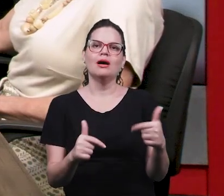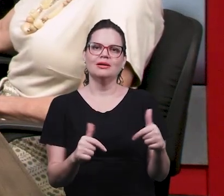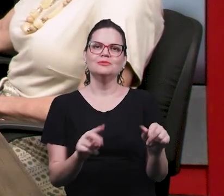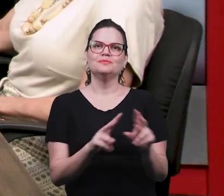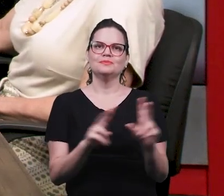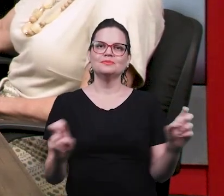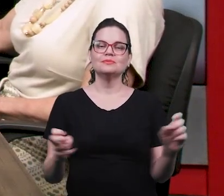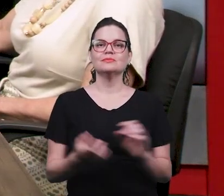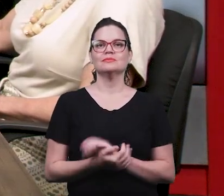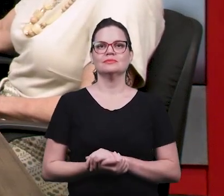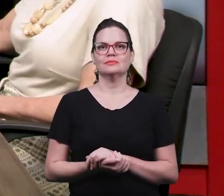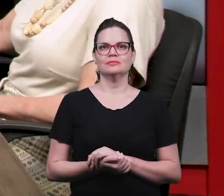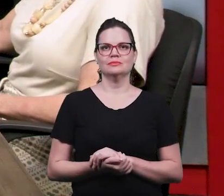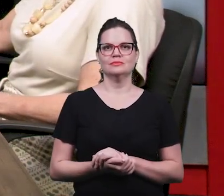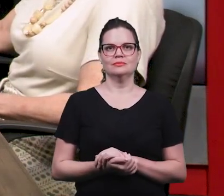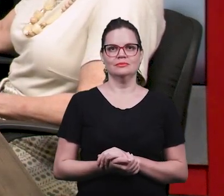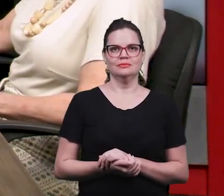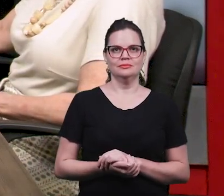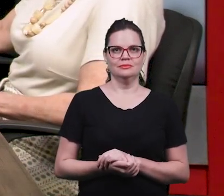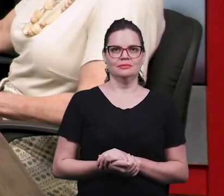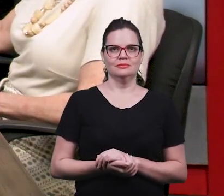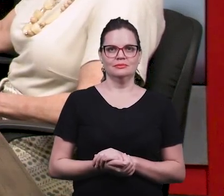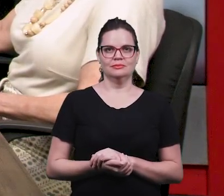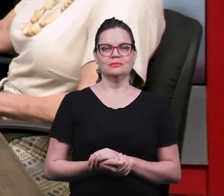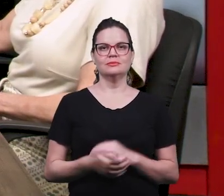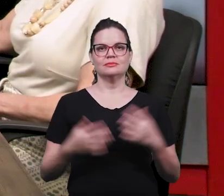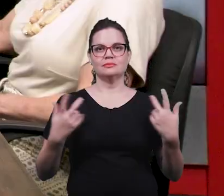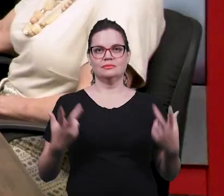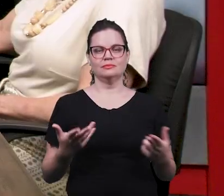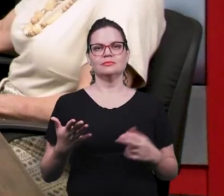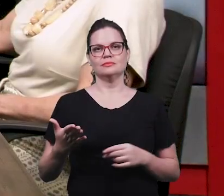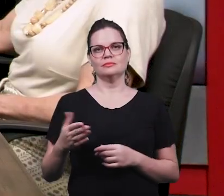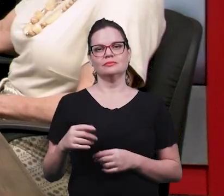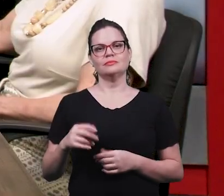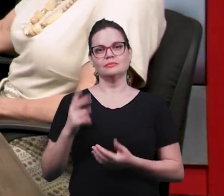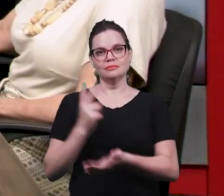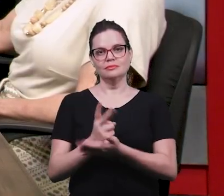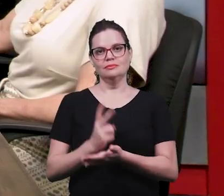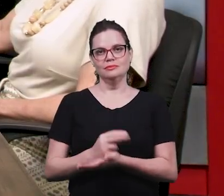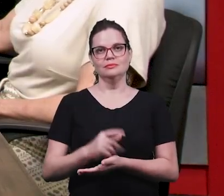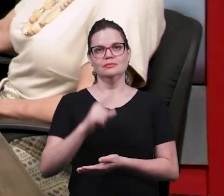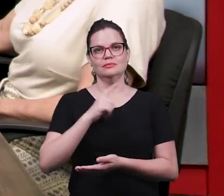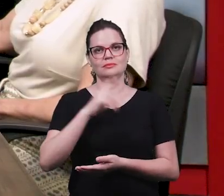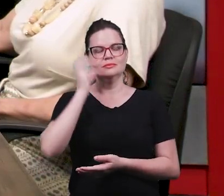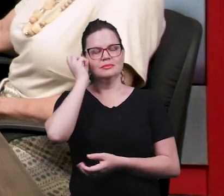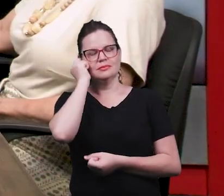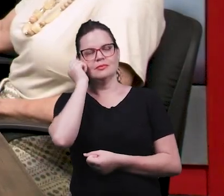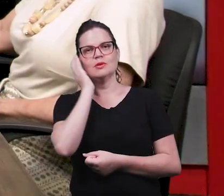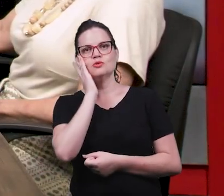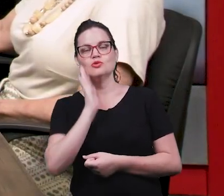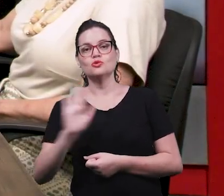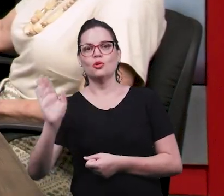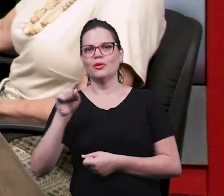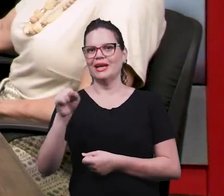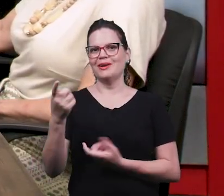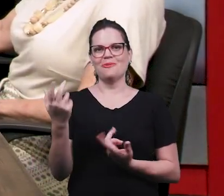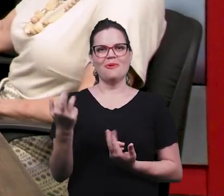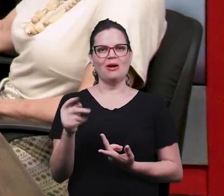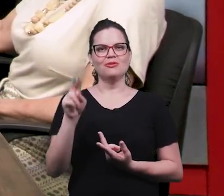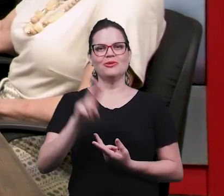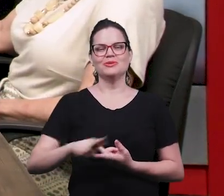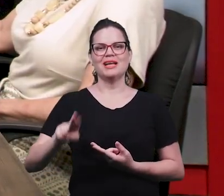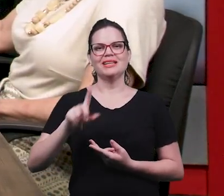assim. Então isso aconteceu quando eu fui. Ela teve esse mesmo tipo de sonho. Ela teve quando eu fui ungido, quando eu